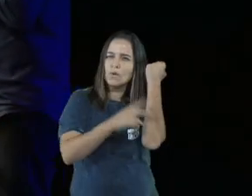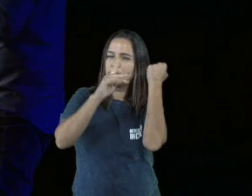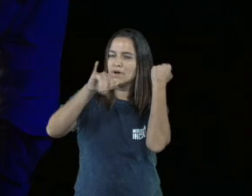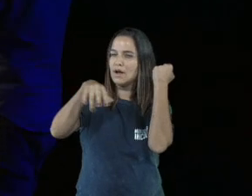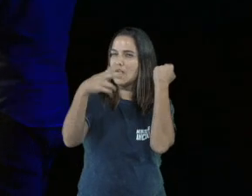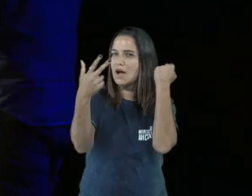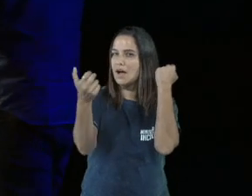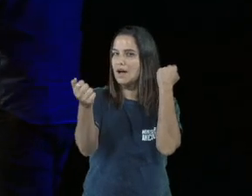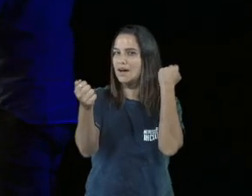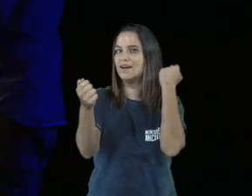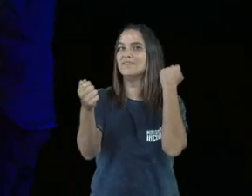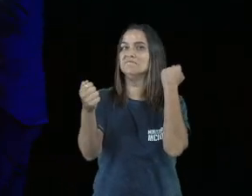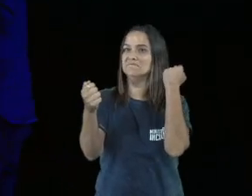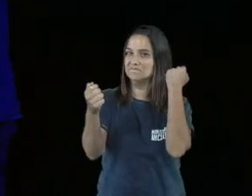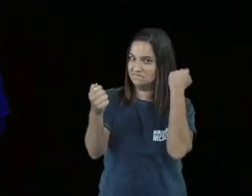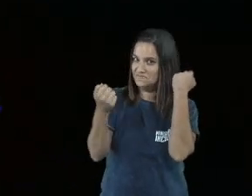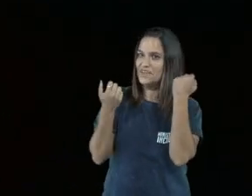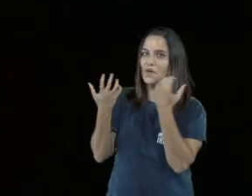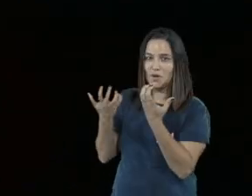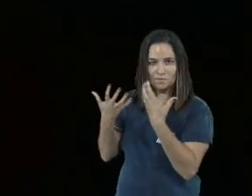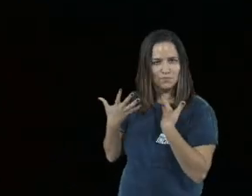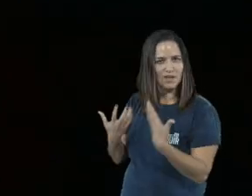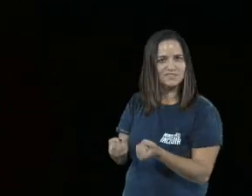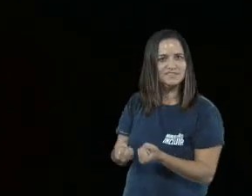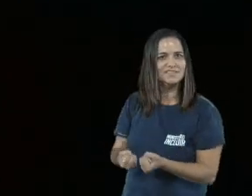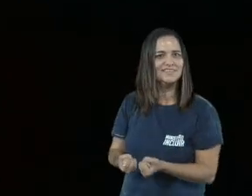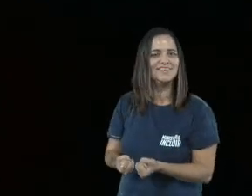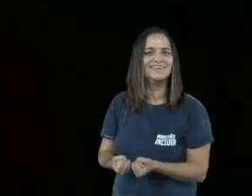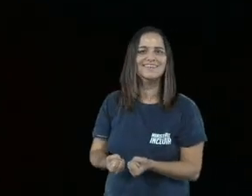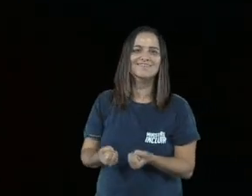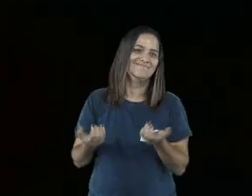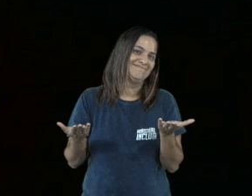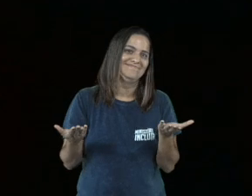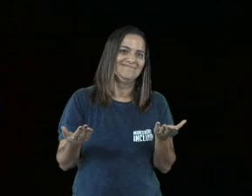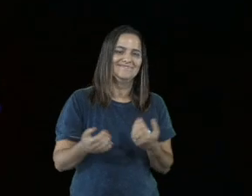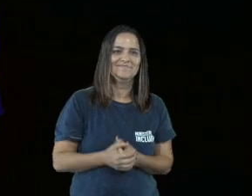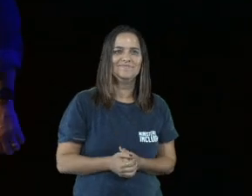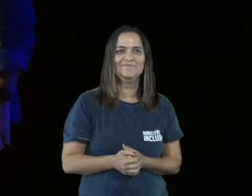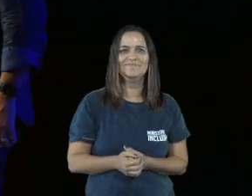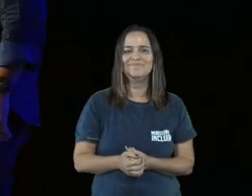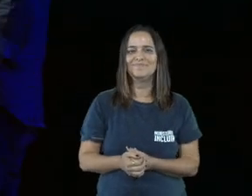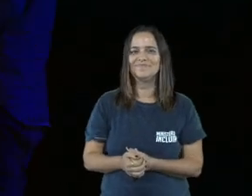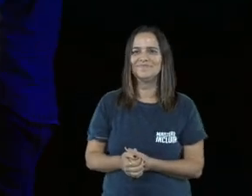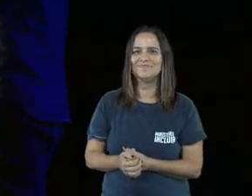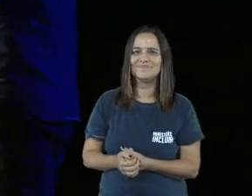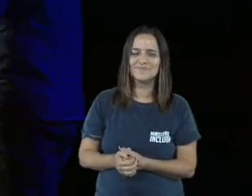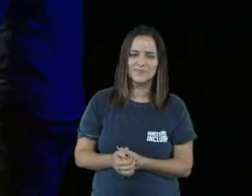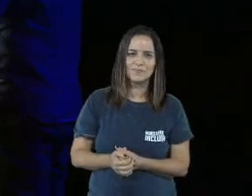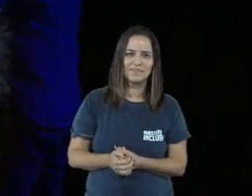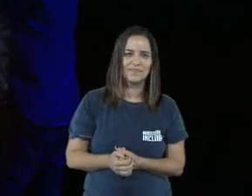passar e daquela que você mastigue fala assim deve ser uma geleia de mocotó Embasa de tão mole